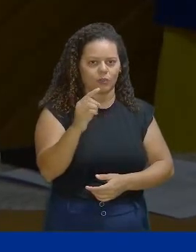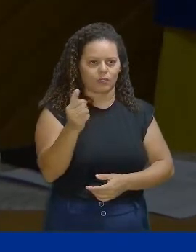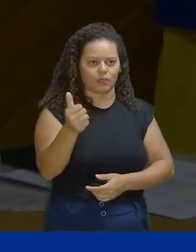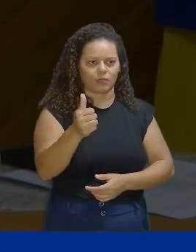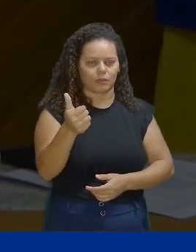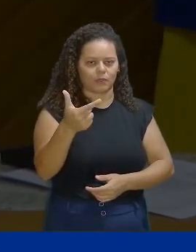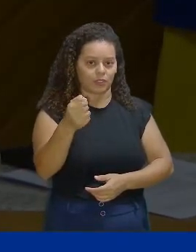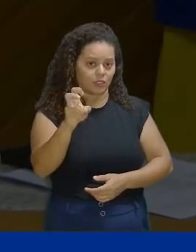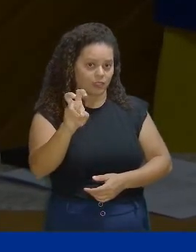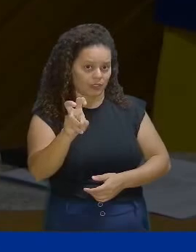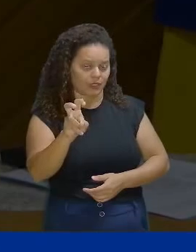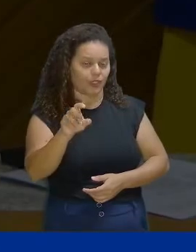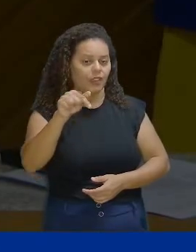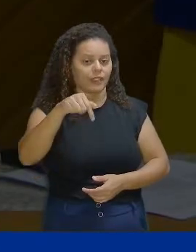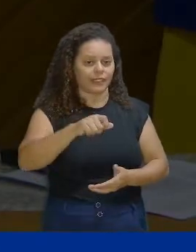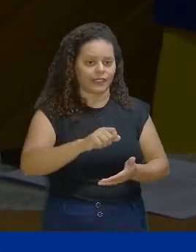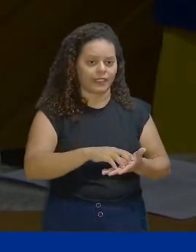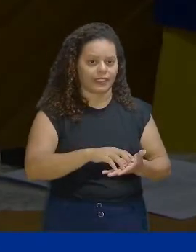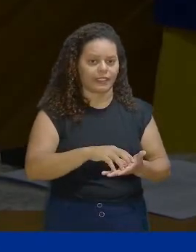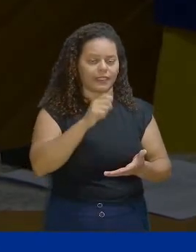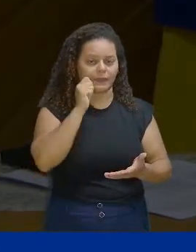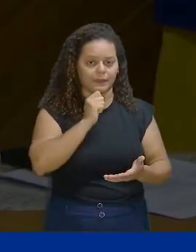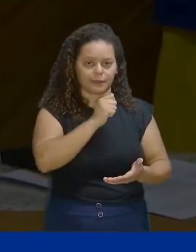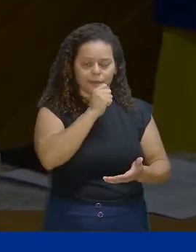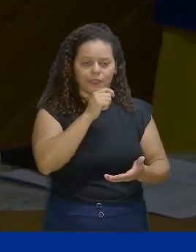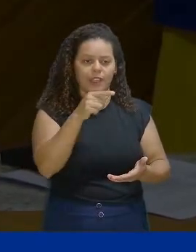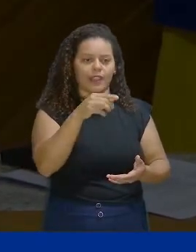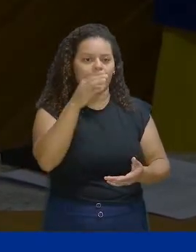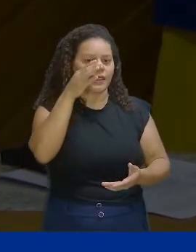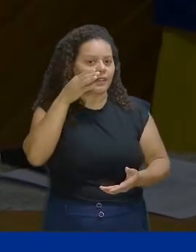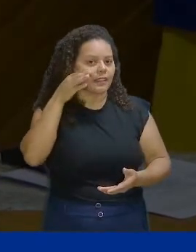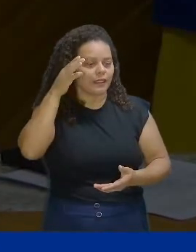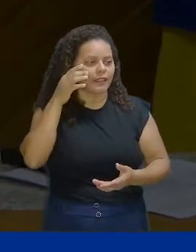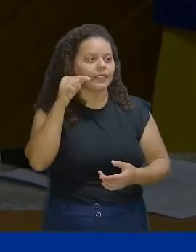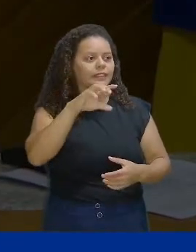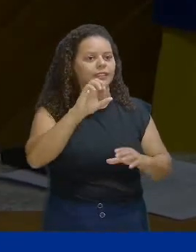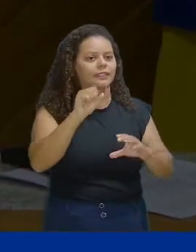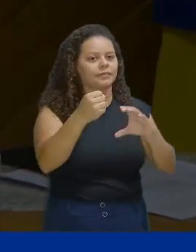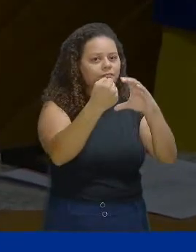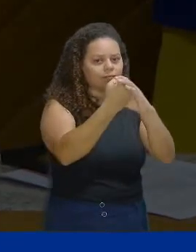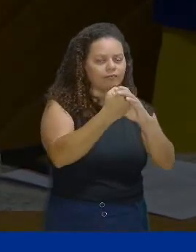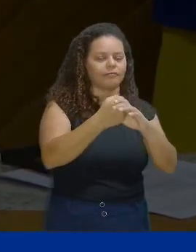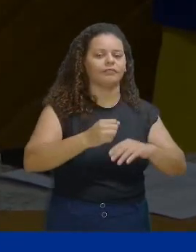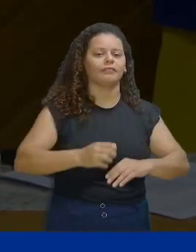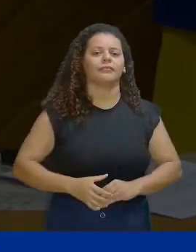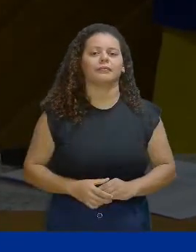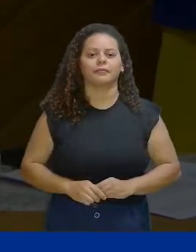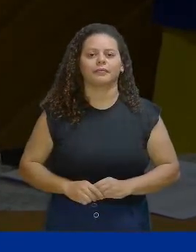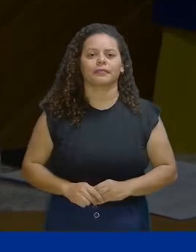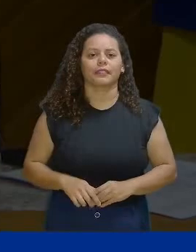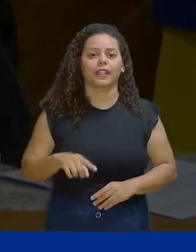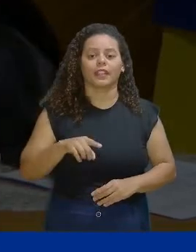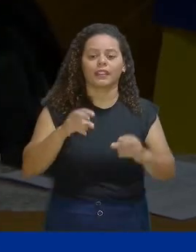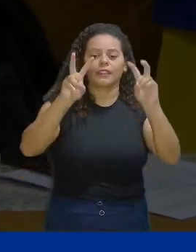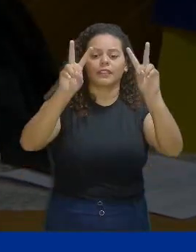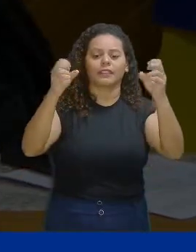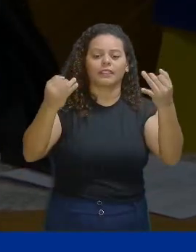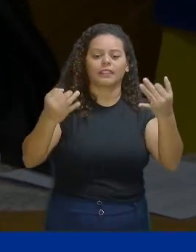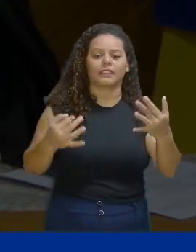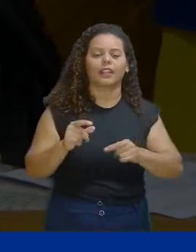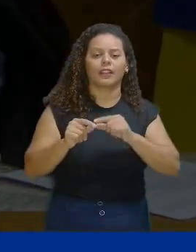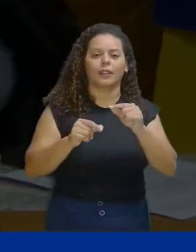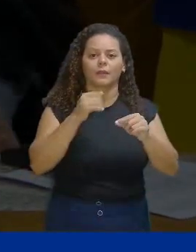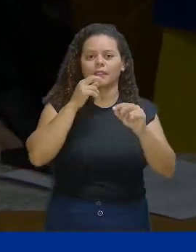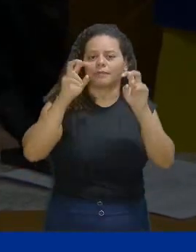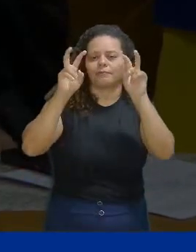0600-011-2025, a origem Macapá, o relator juiz Carmo Antônio, o interessado Tribunal Regional Eleitoral do Amapá, que dispõe sobre a competência em